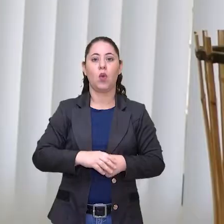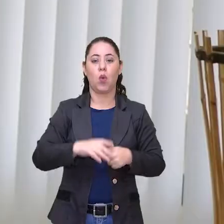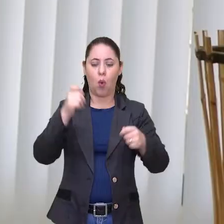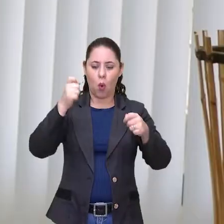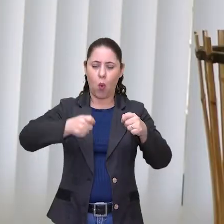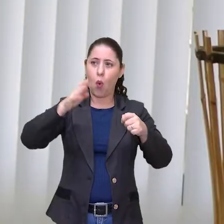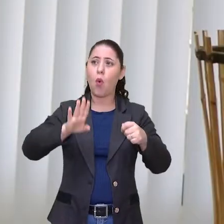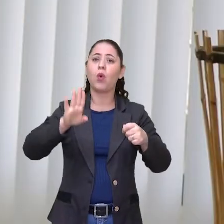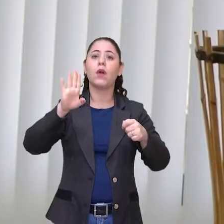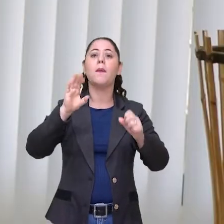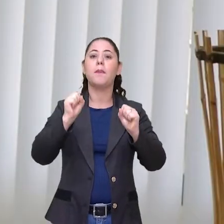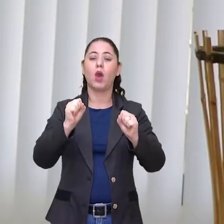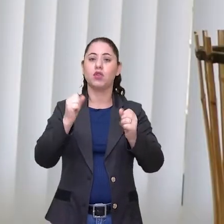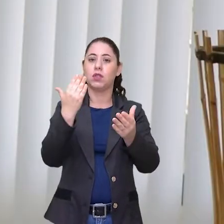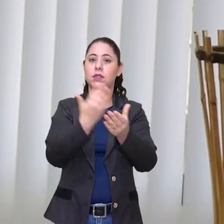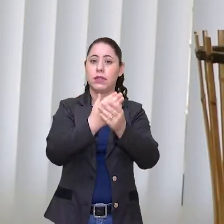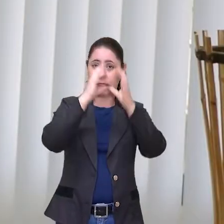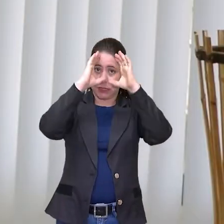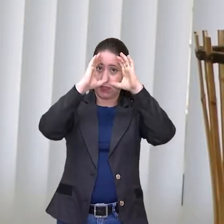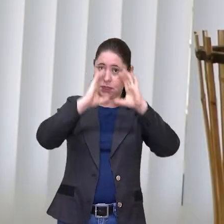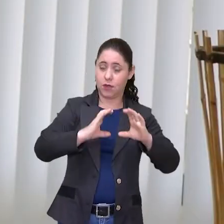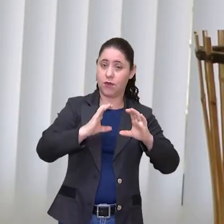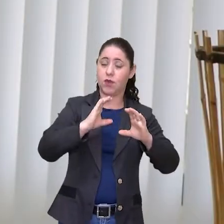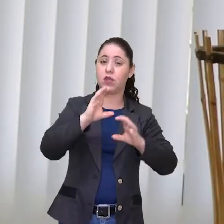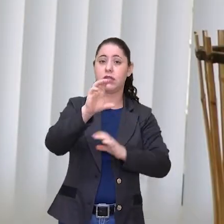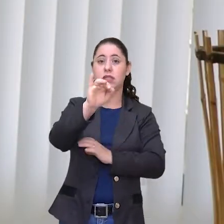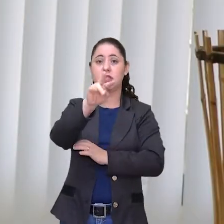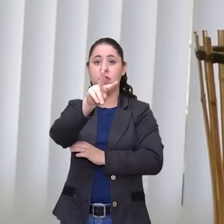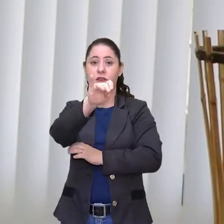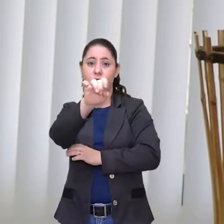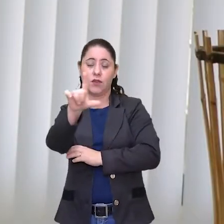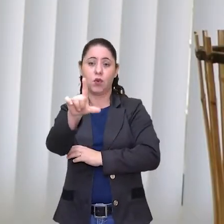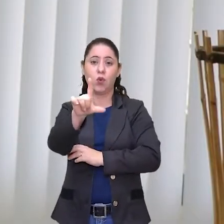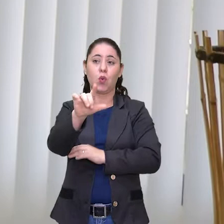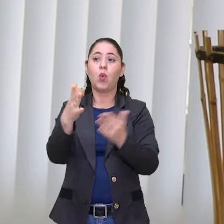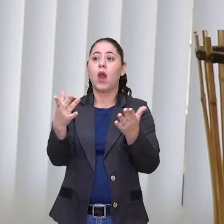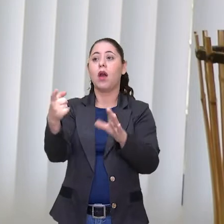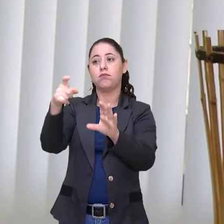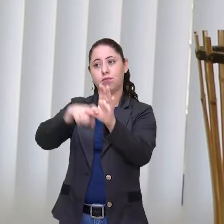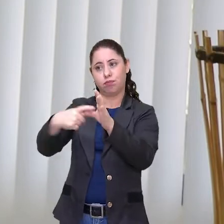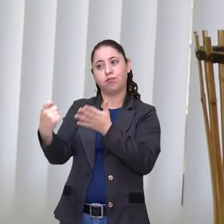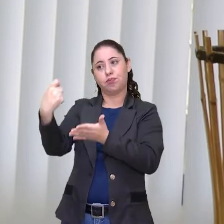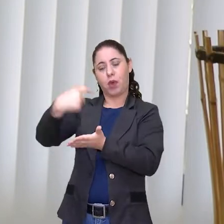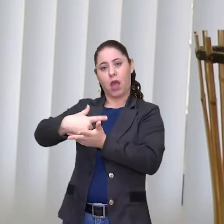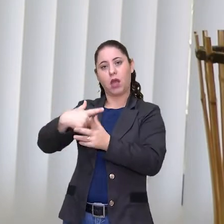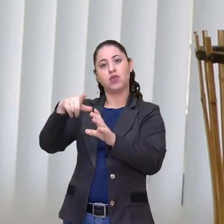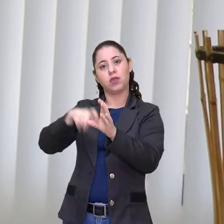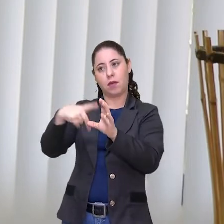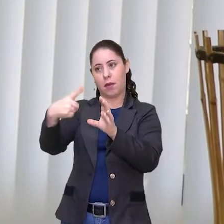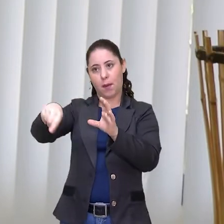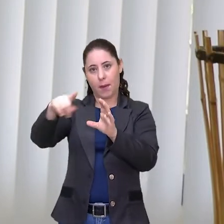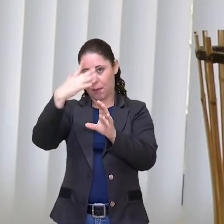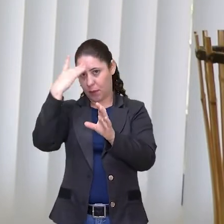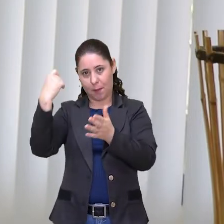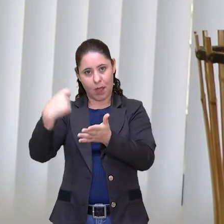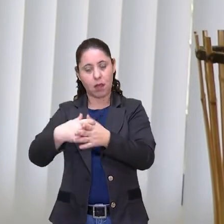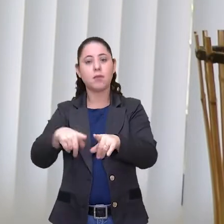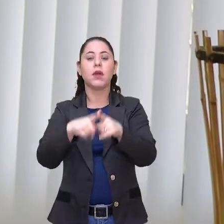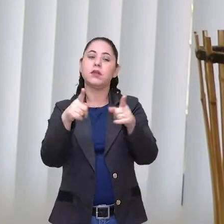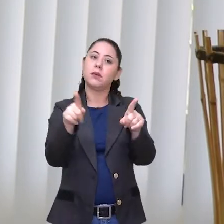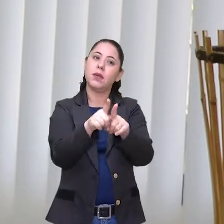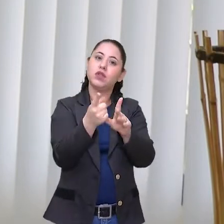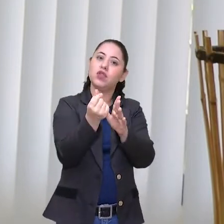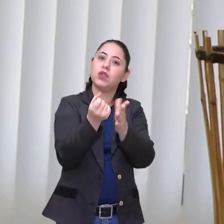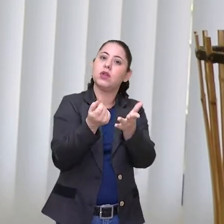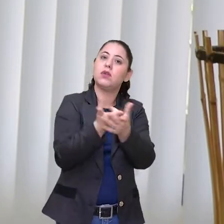os leilões podem ocorrer nas ações cíveis, que são essas onde se busca o recebimento de um valor, mas não só no recebimento